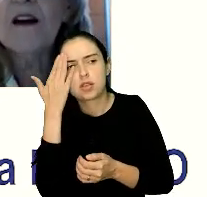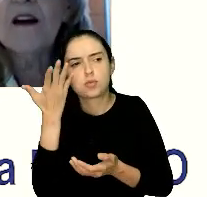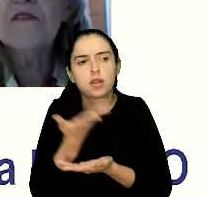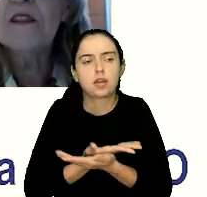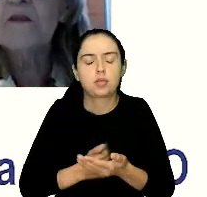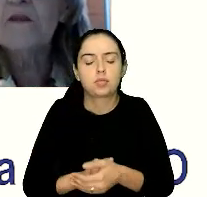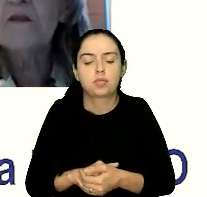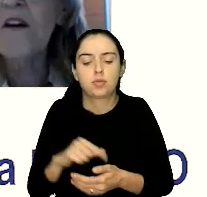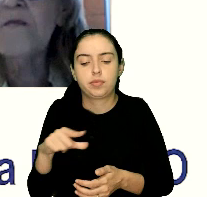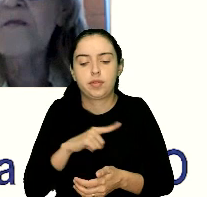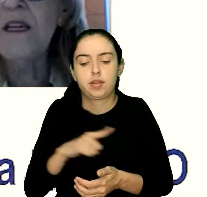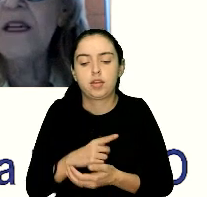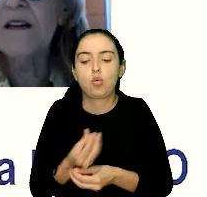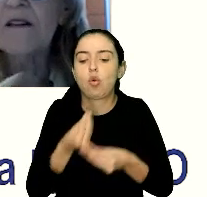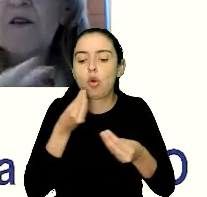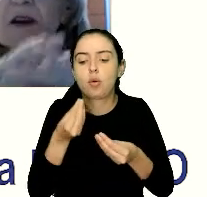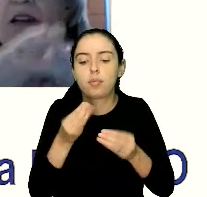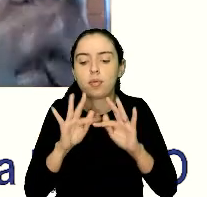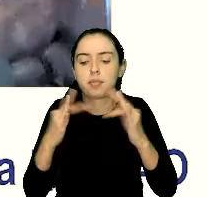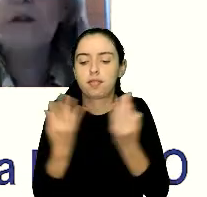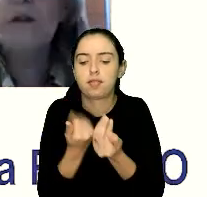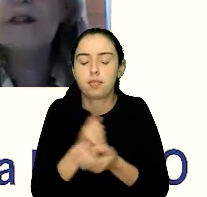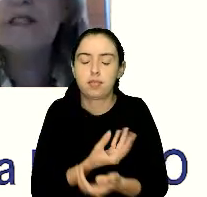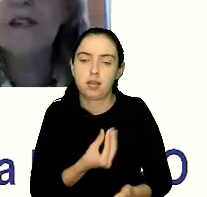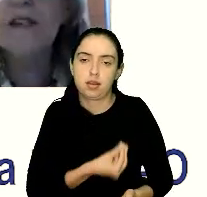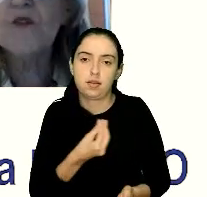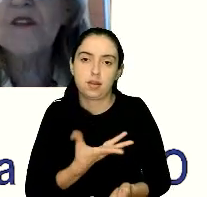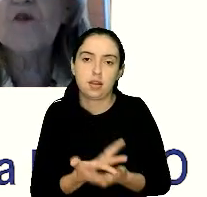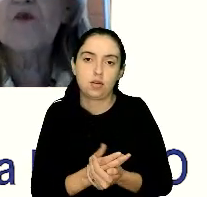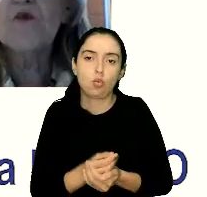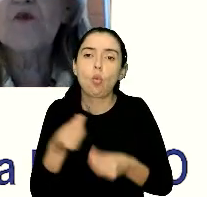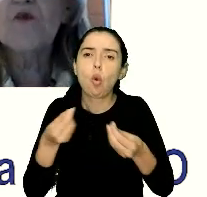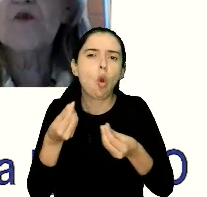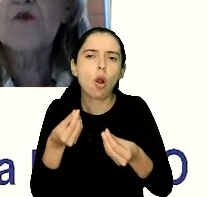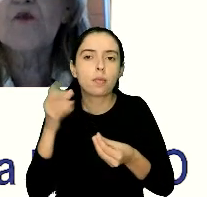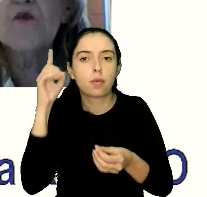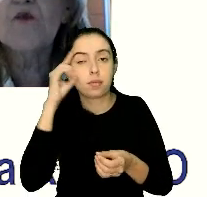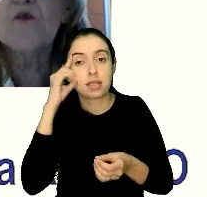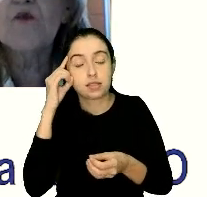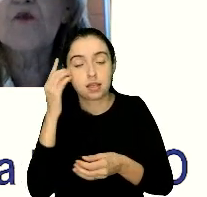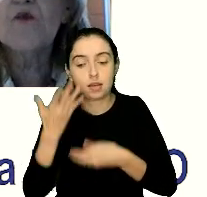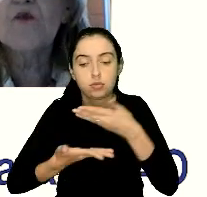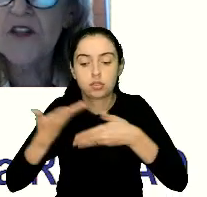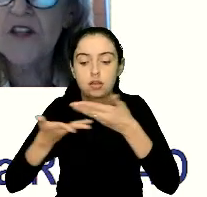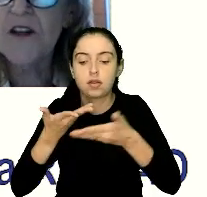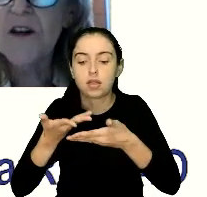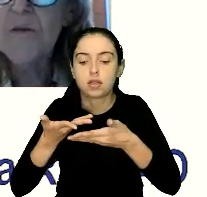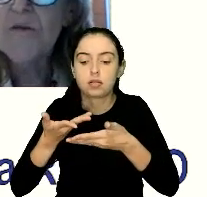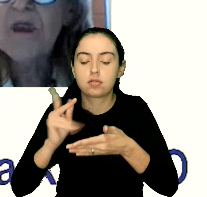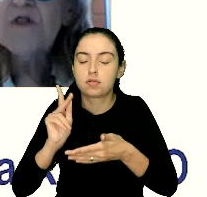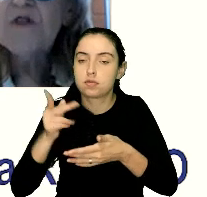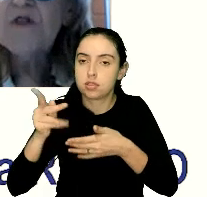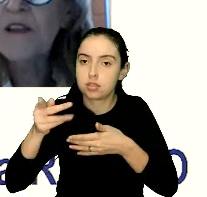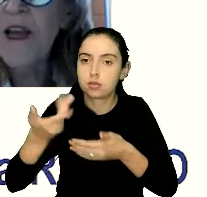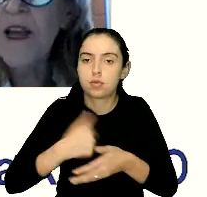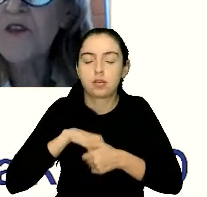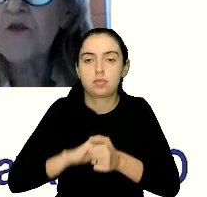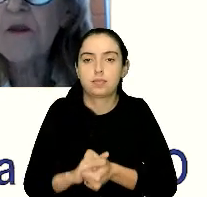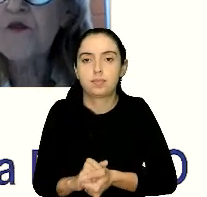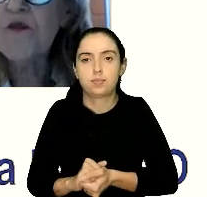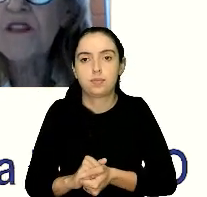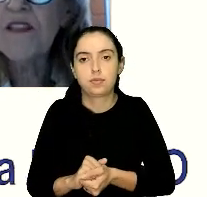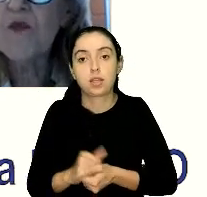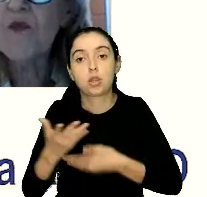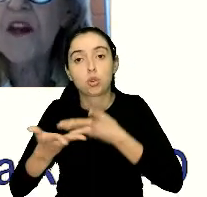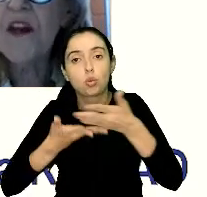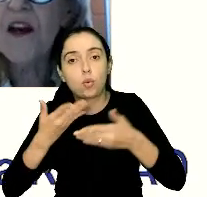é que está a vida da minha família? Como é que a gente está pensando em se conduzir daqui para frente? Troca